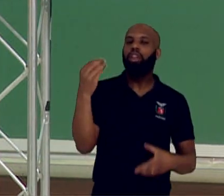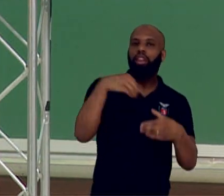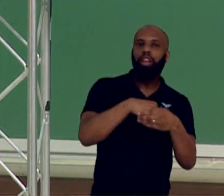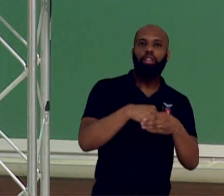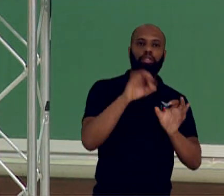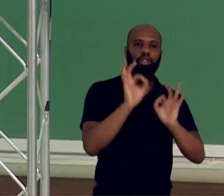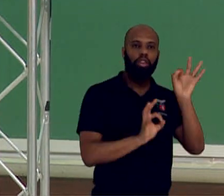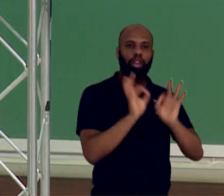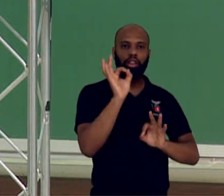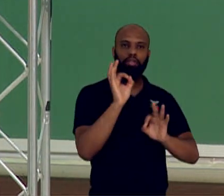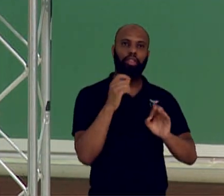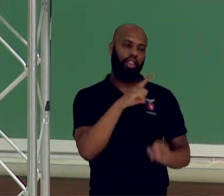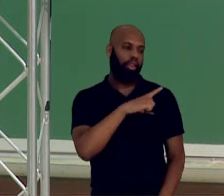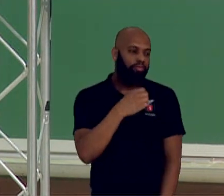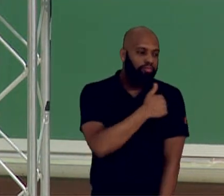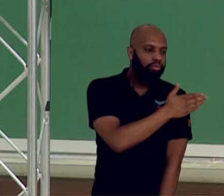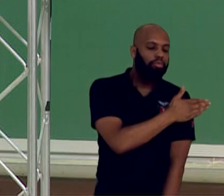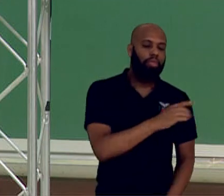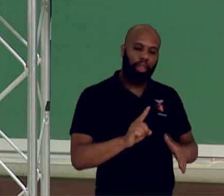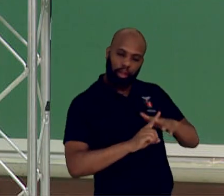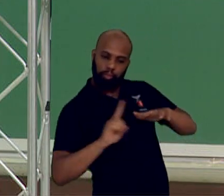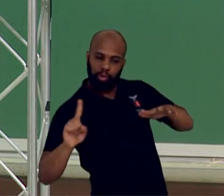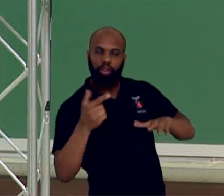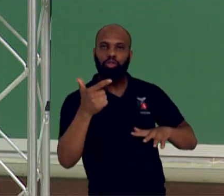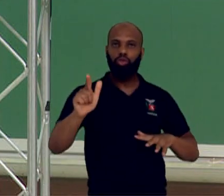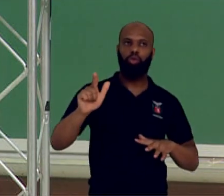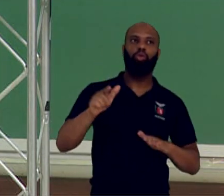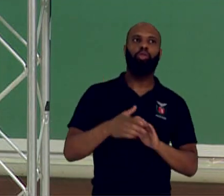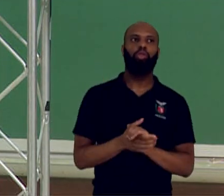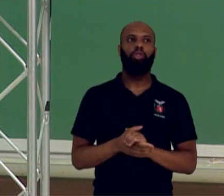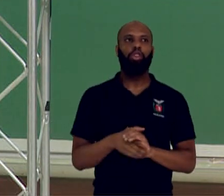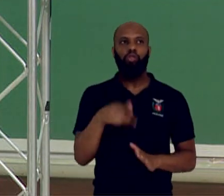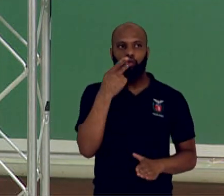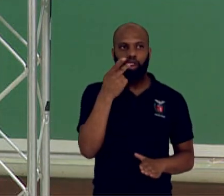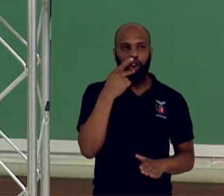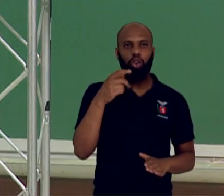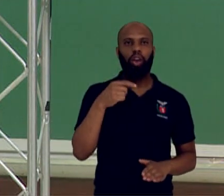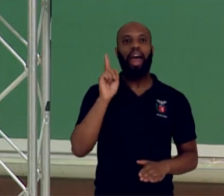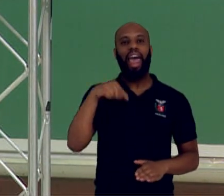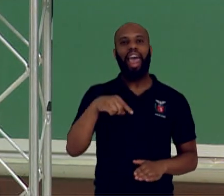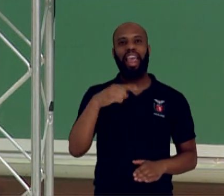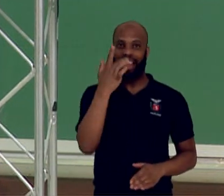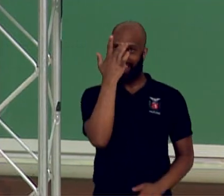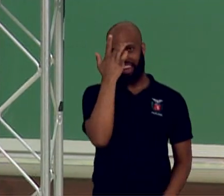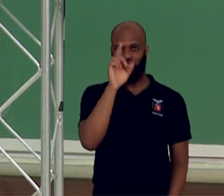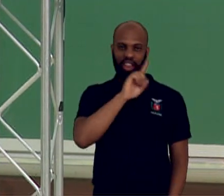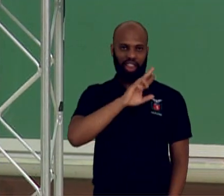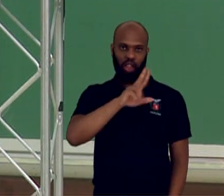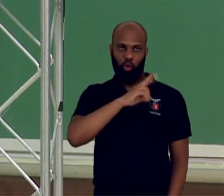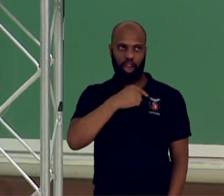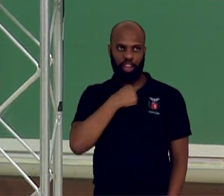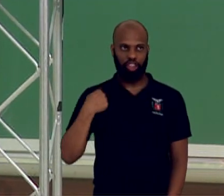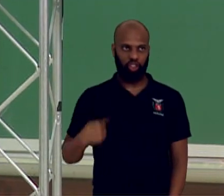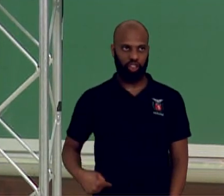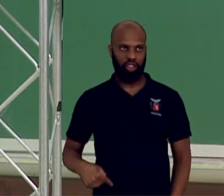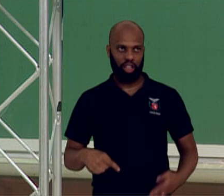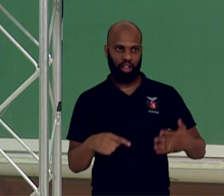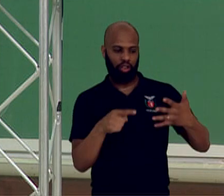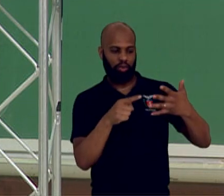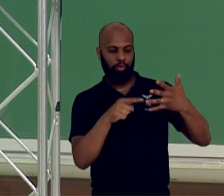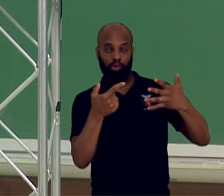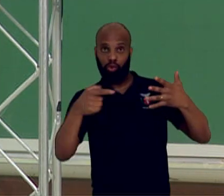castas, muito preconceito, muita exclusão. Novamente, fazendo uma errata, aqui seria Índia Antiga, só para nós ficarmos bem organizados